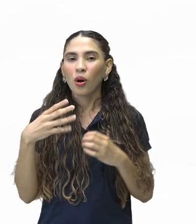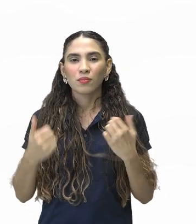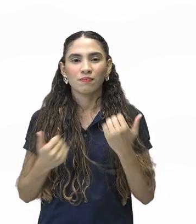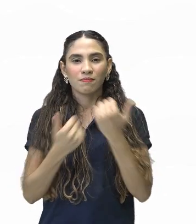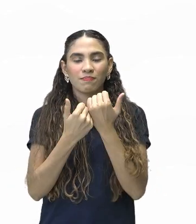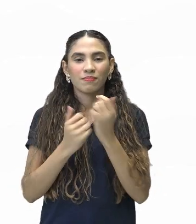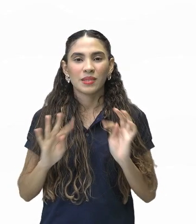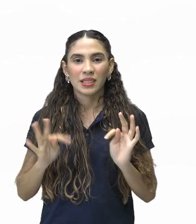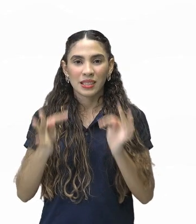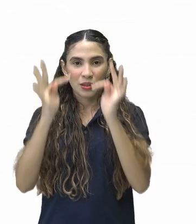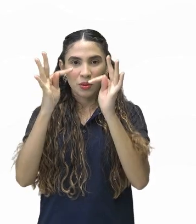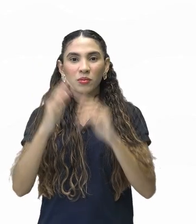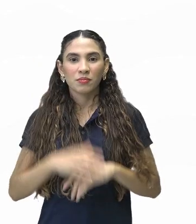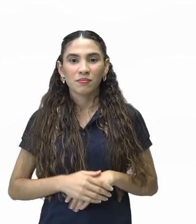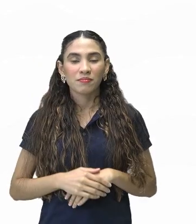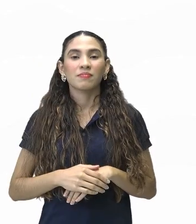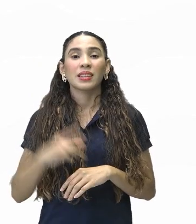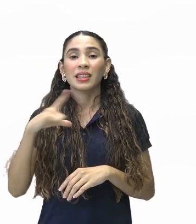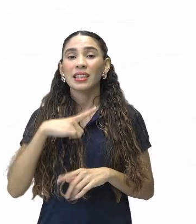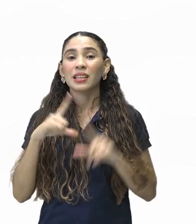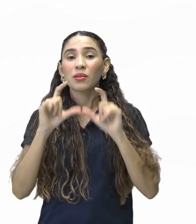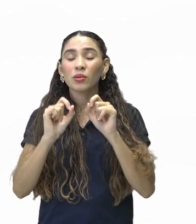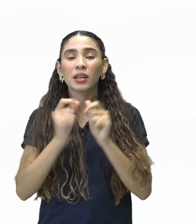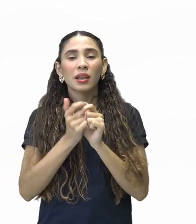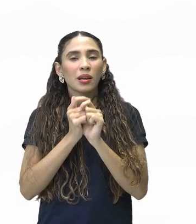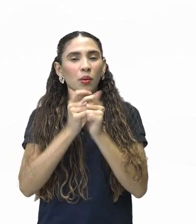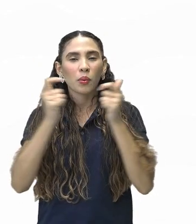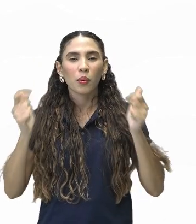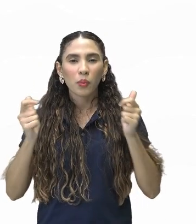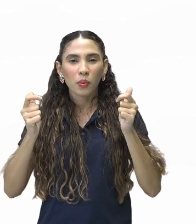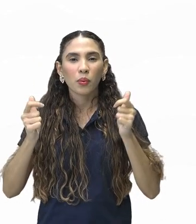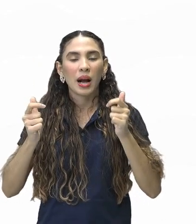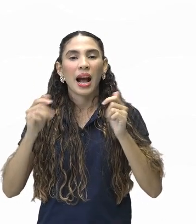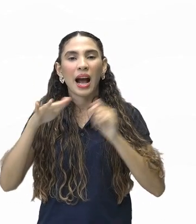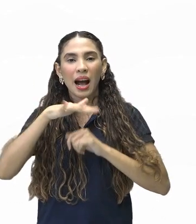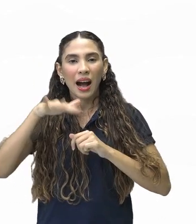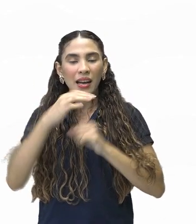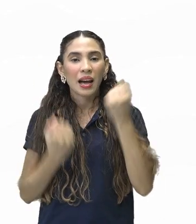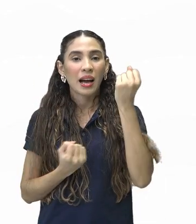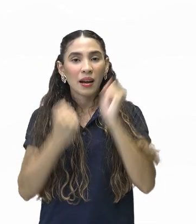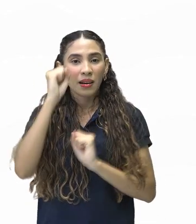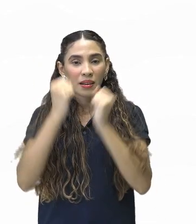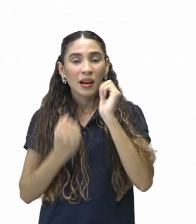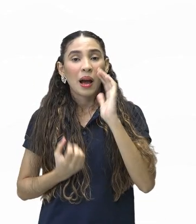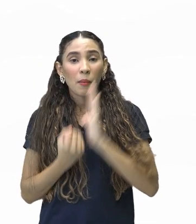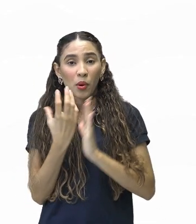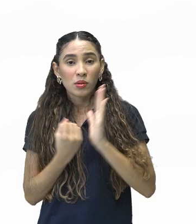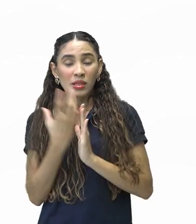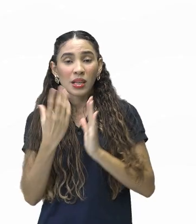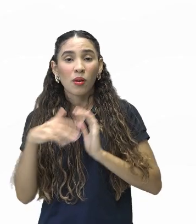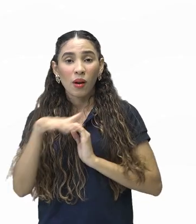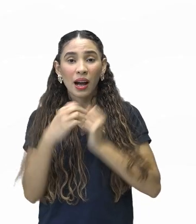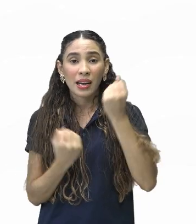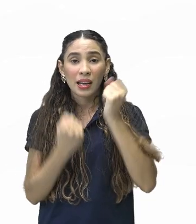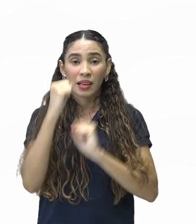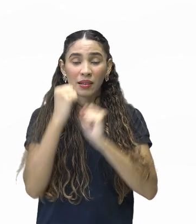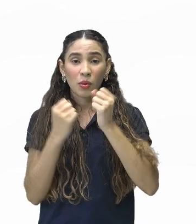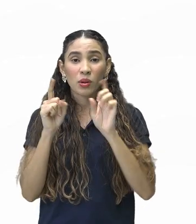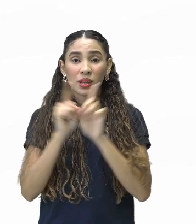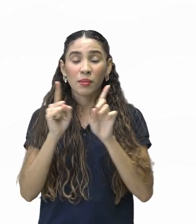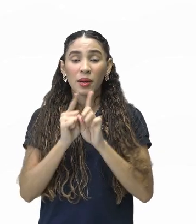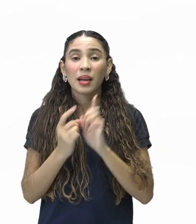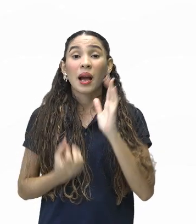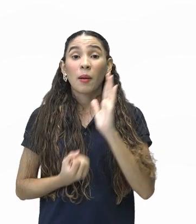aparatos tecnológicos, abrigando uma vasta linha produtiva que vai desde indústrias de ponta